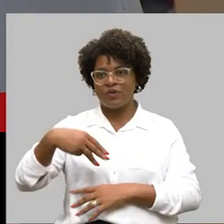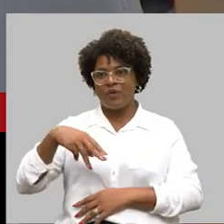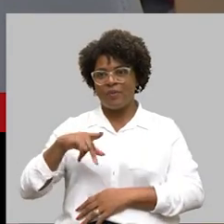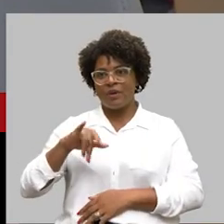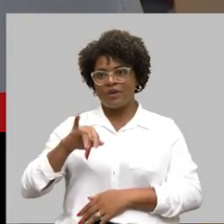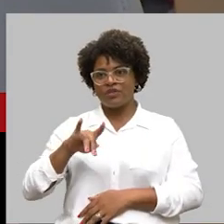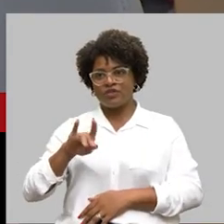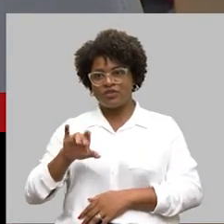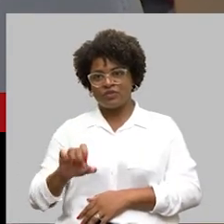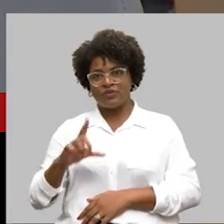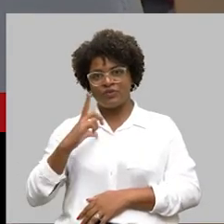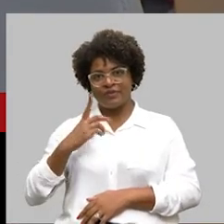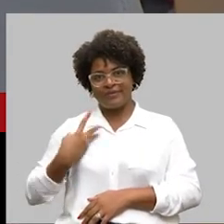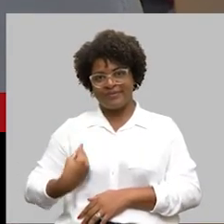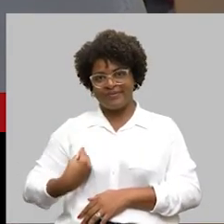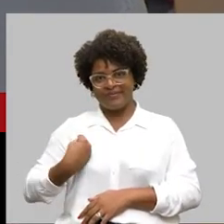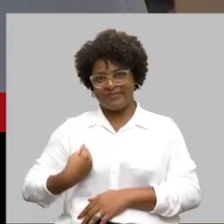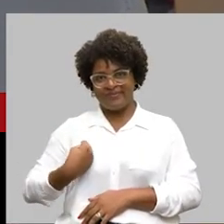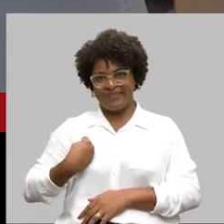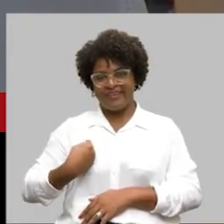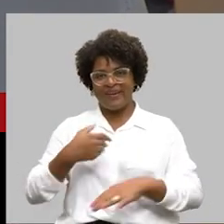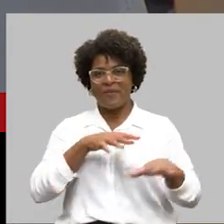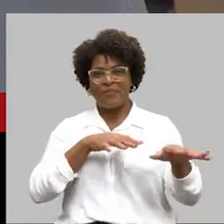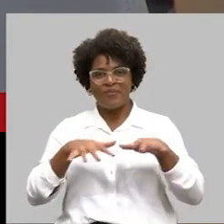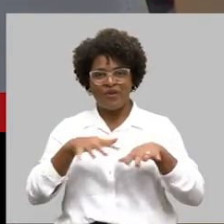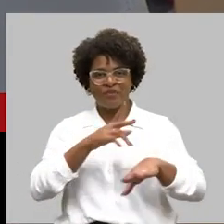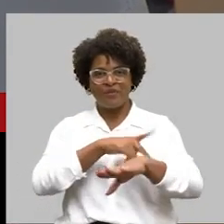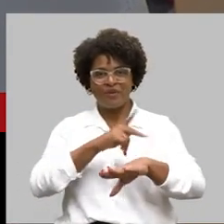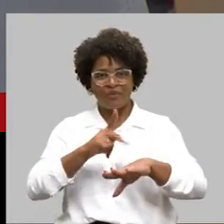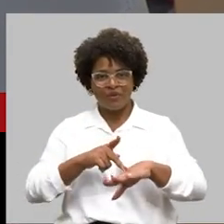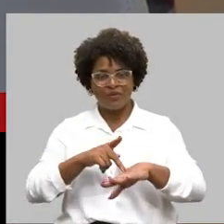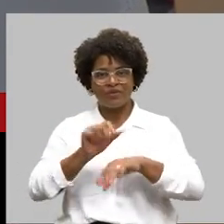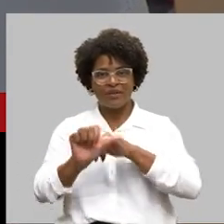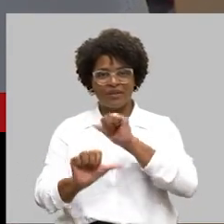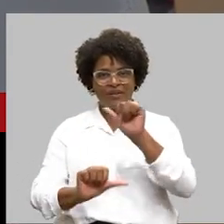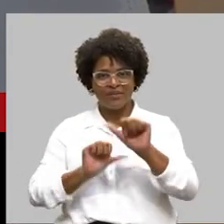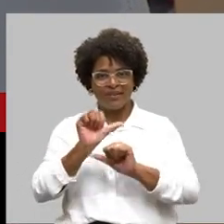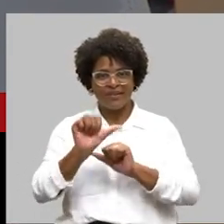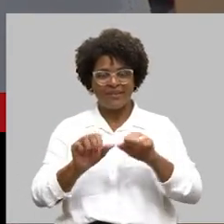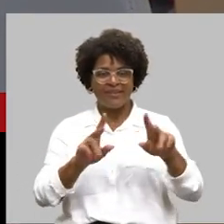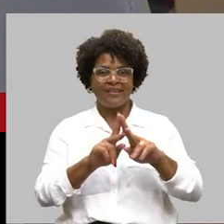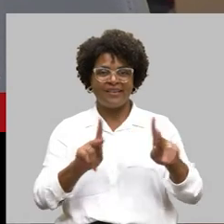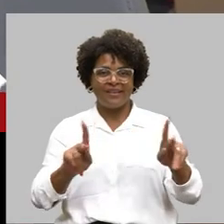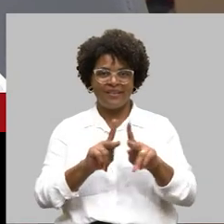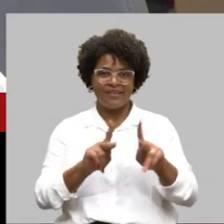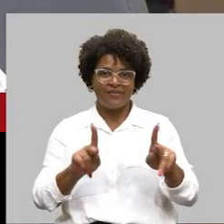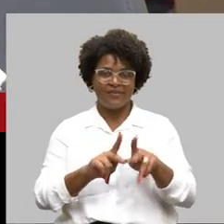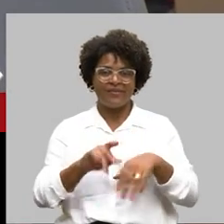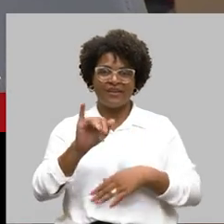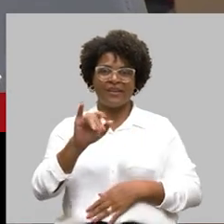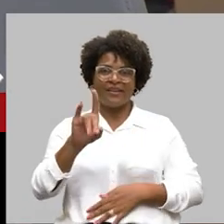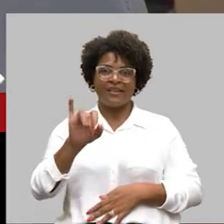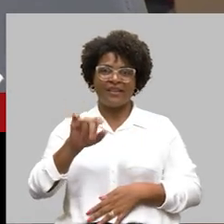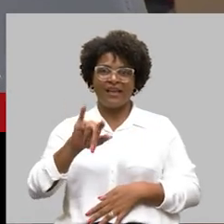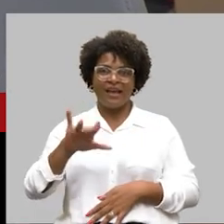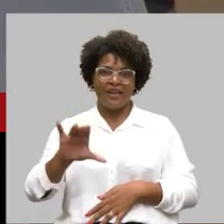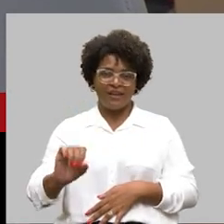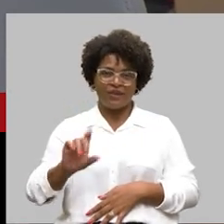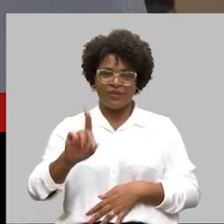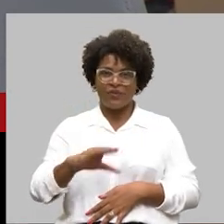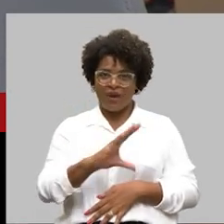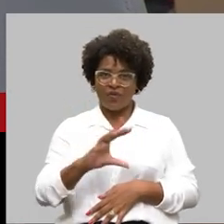ali eu saudo o movimento da da pedagogia da alternância na profess na pessoa do Idalino coordenador da